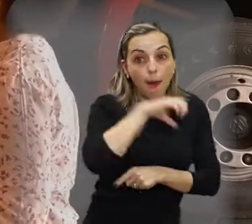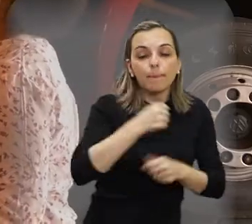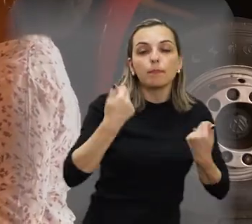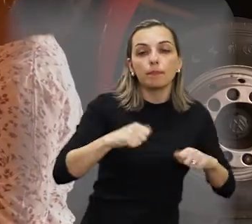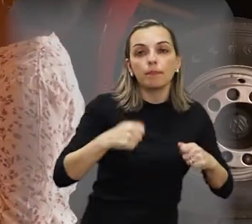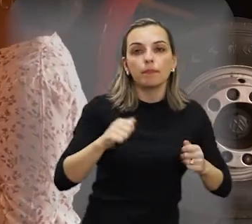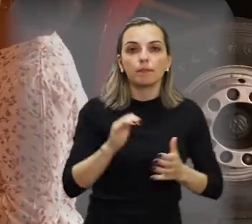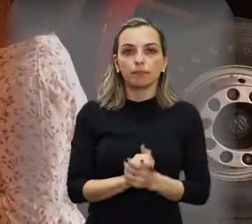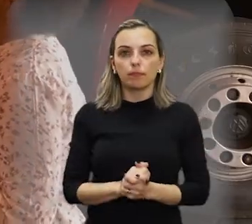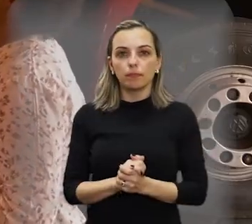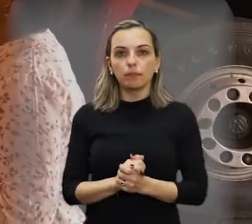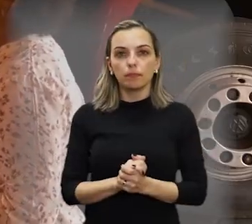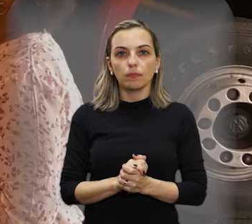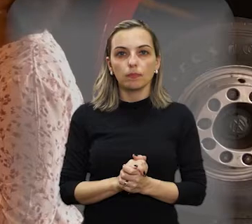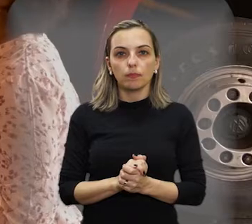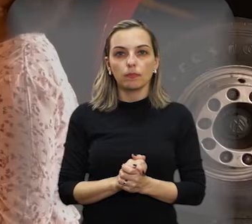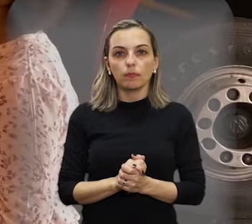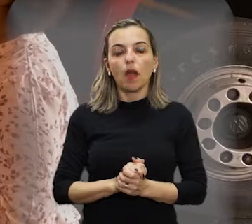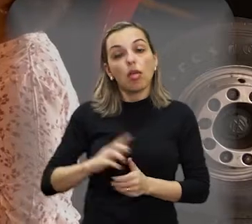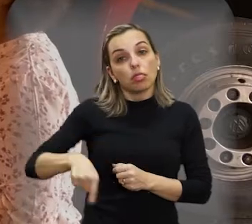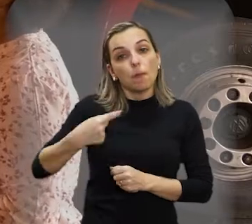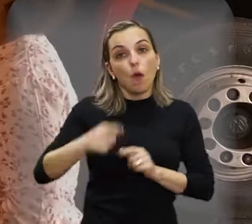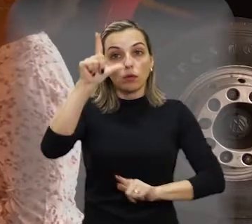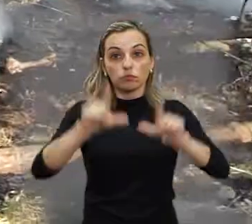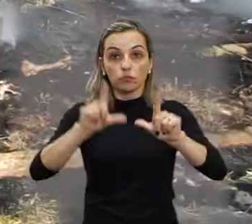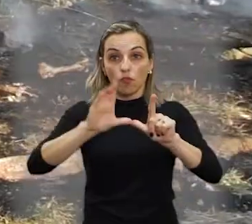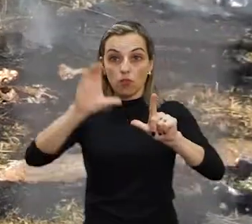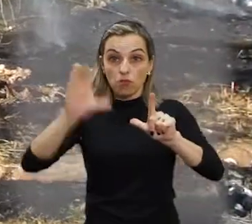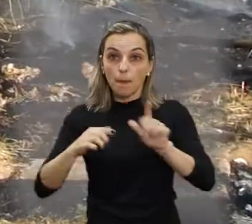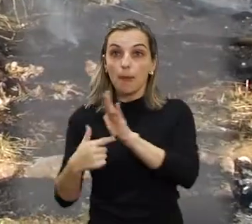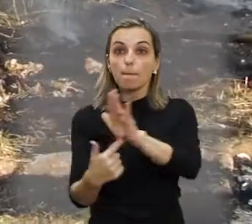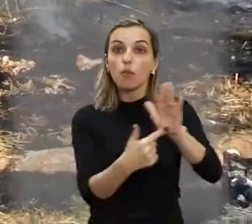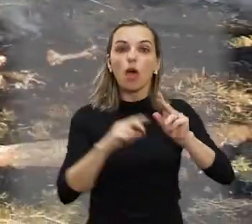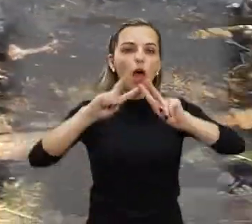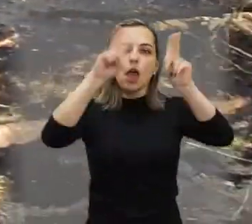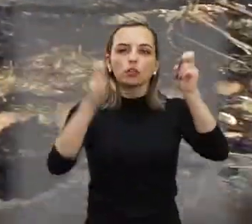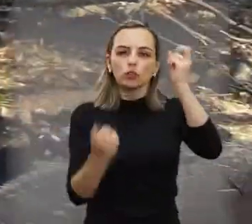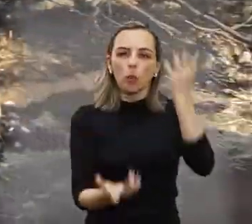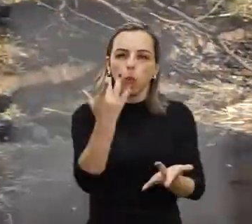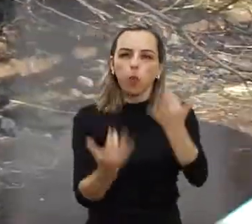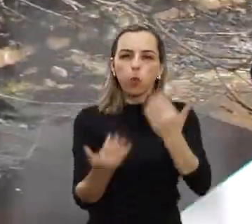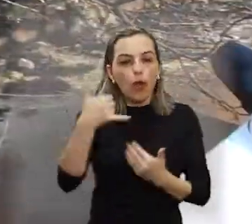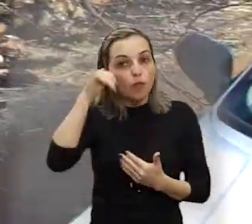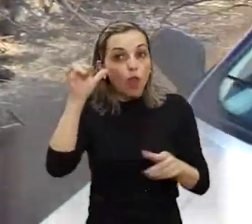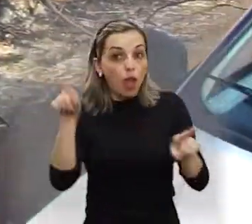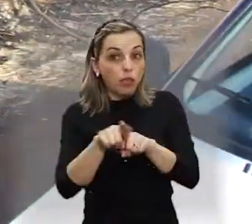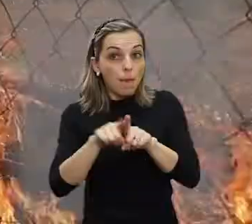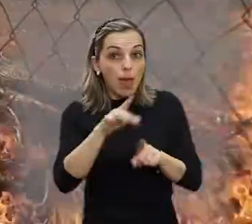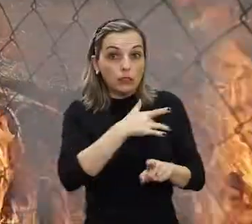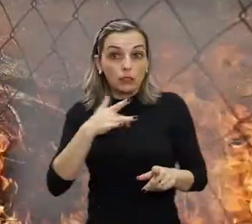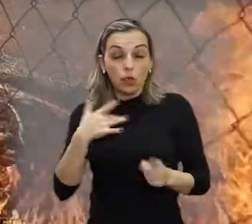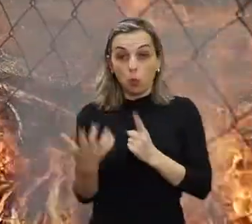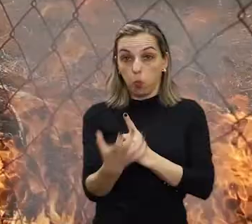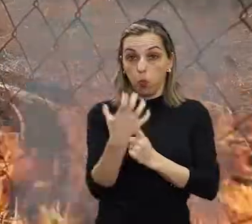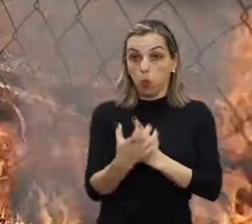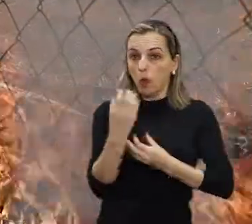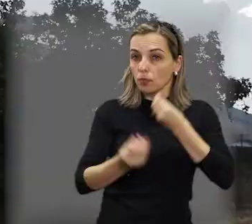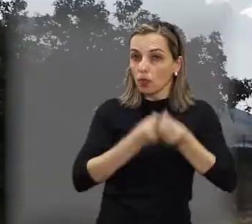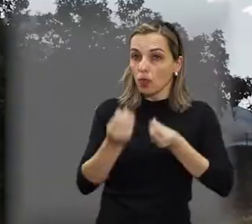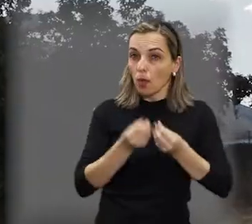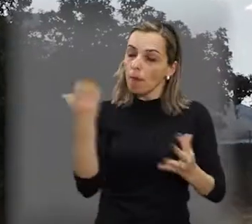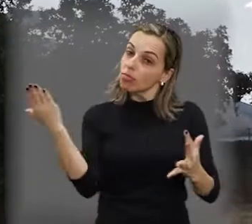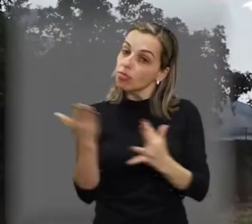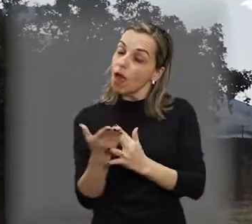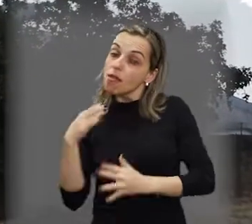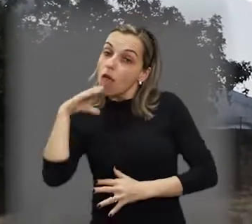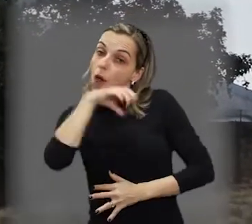engasgada, 1 minuto faz muita diferença entre a vida e a morte. No próximo bloco, a gente vai falar sobre prevenção e sobre como as queimadas afetam